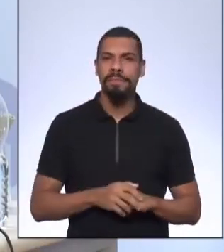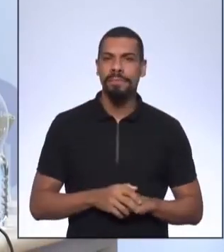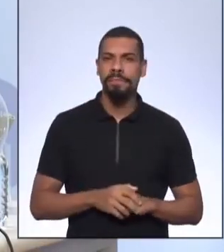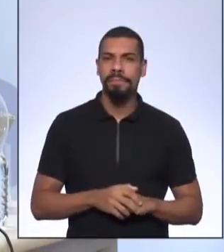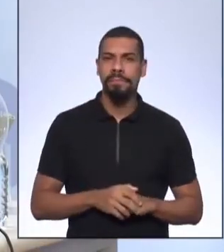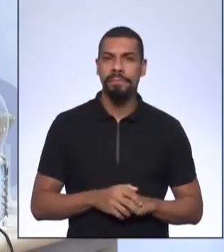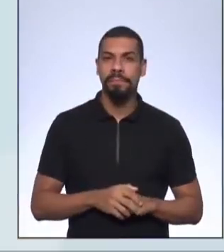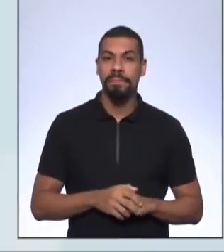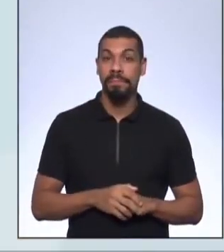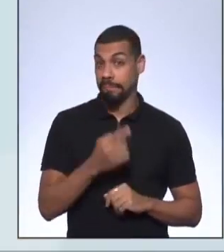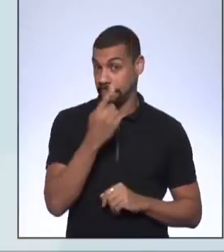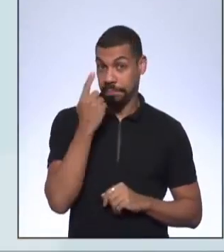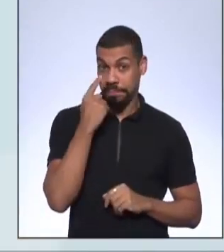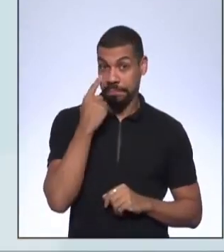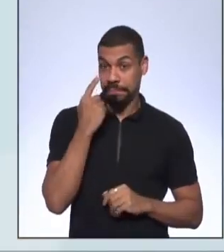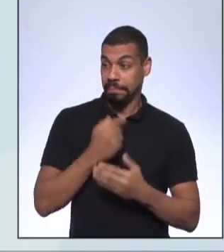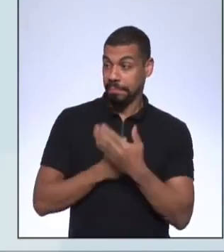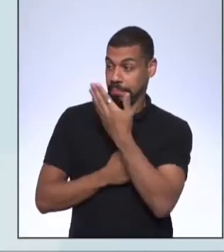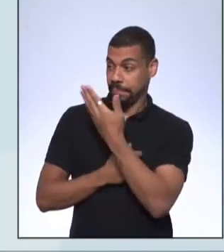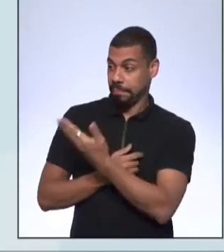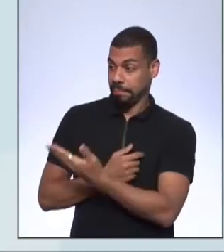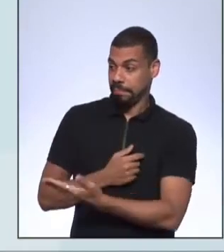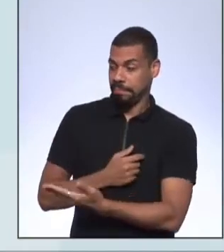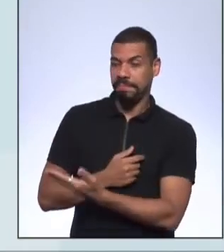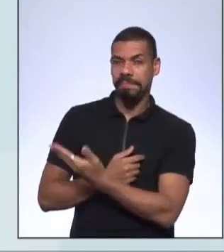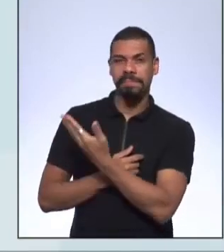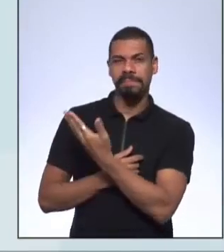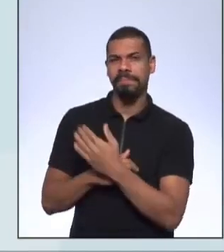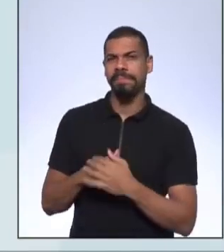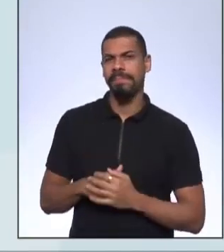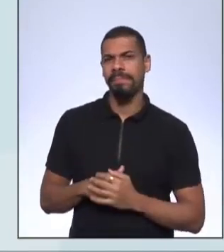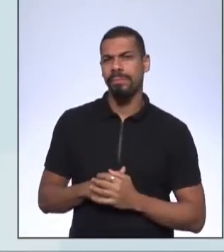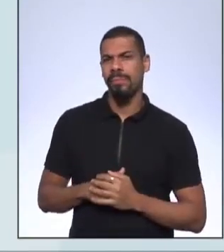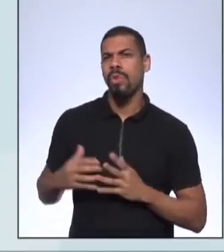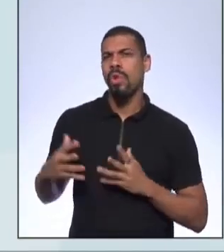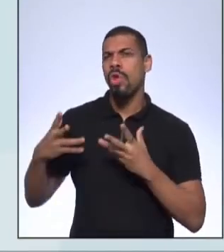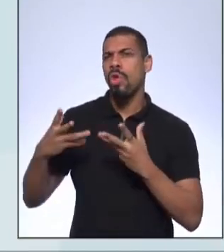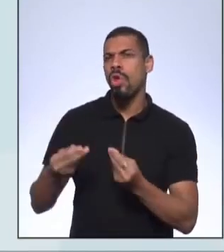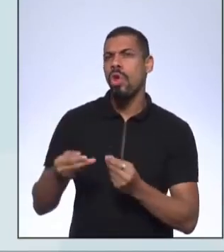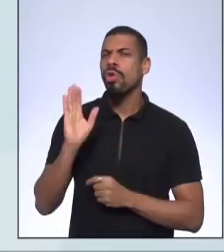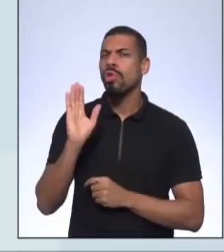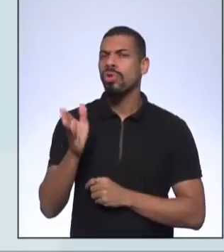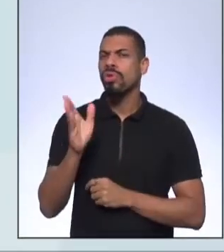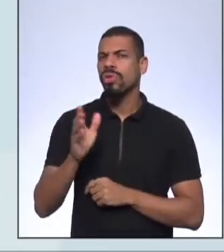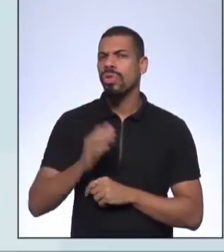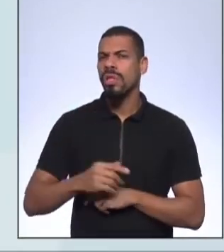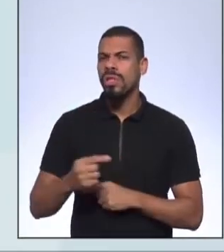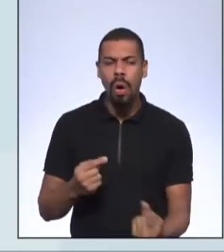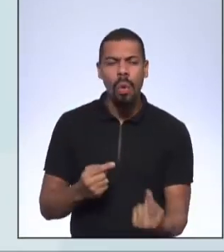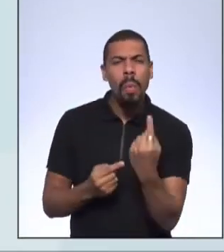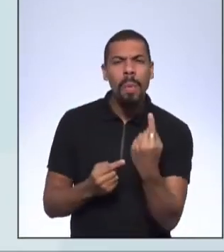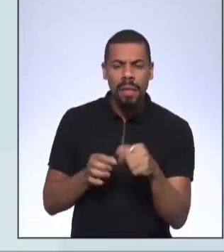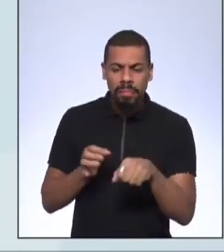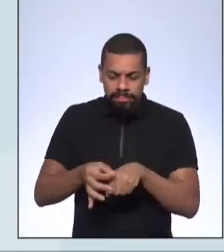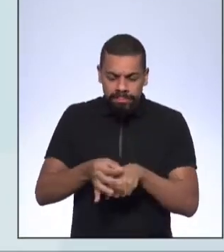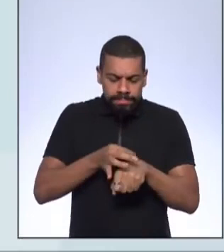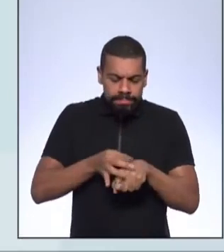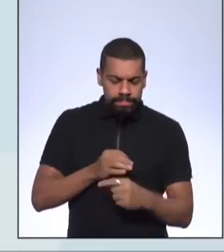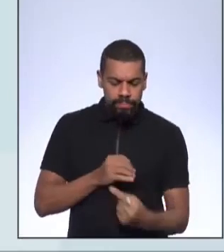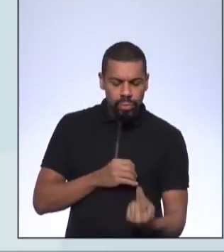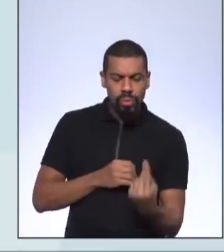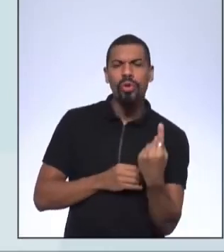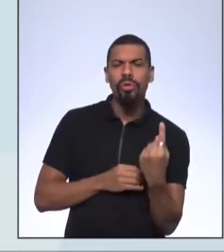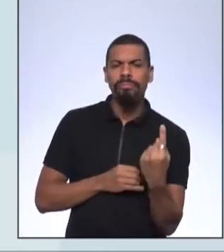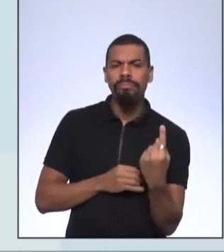lá, para a hora da nossa interação. Todos nós já fomos uma única célula, a célula